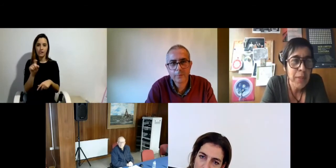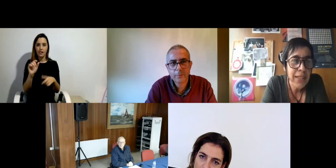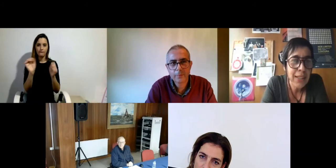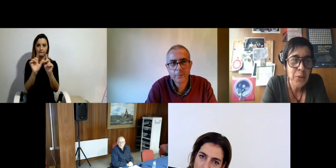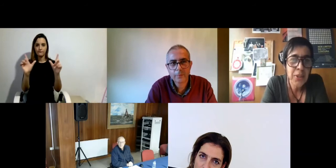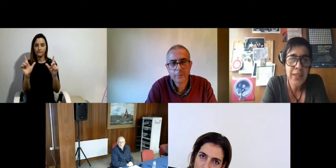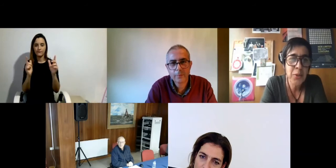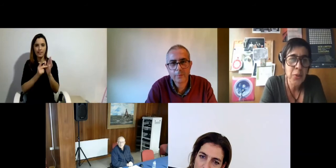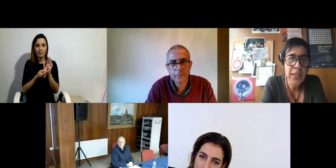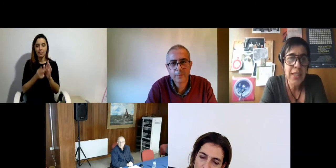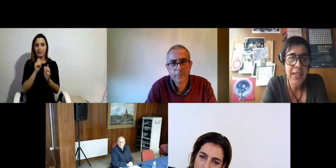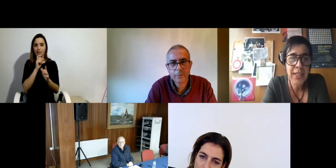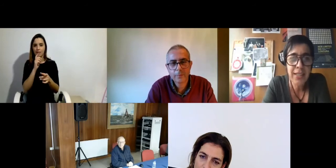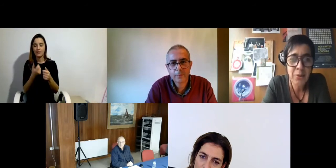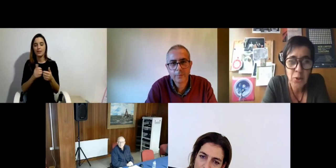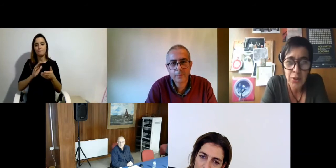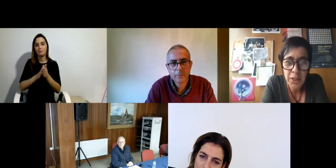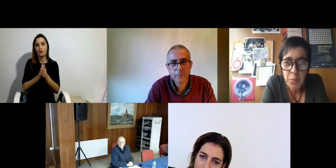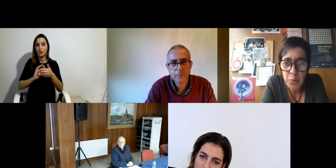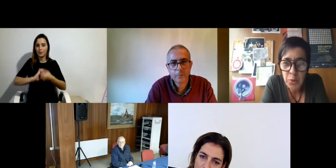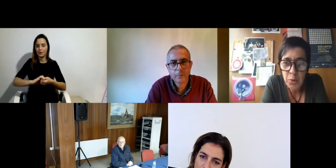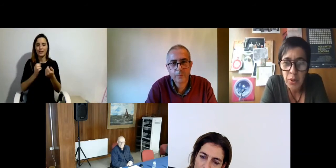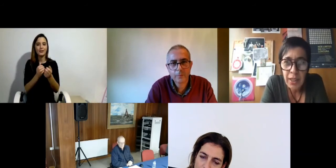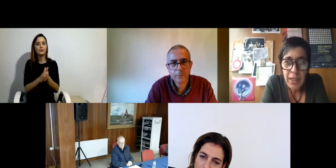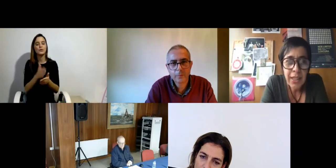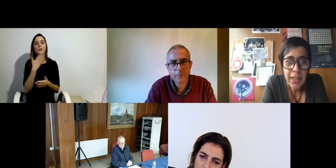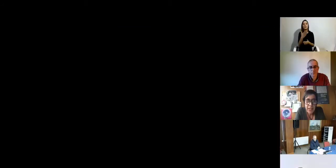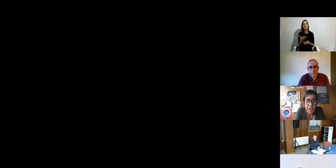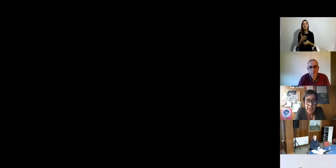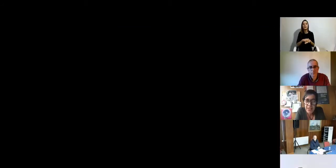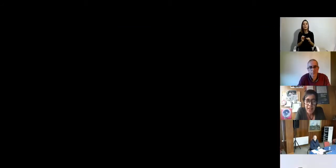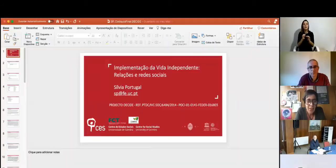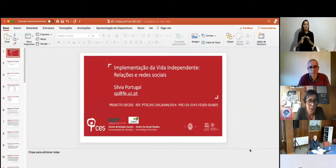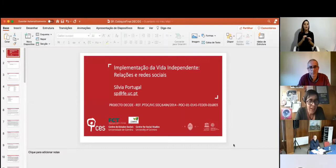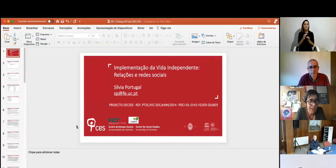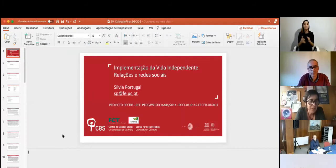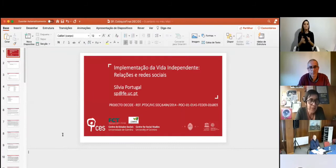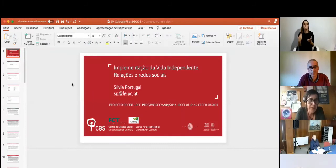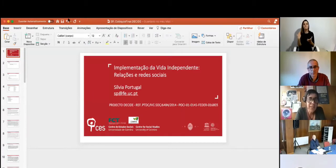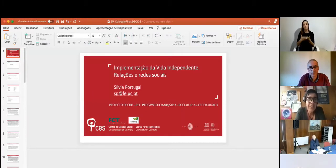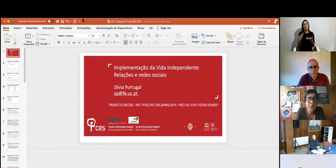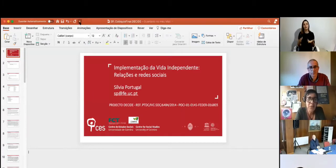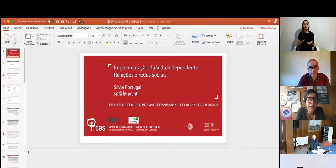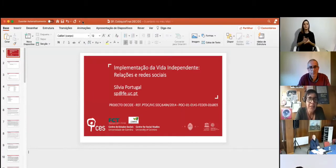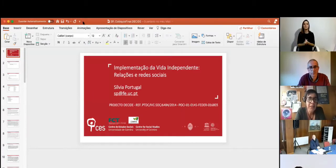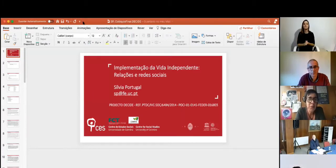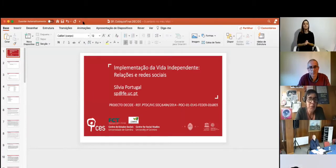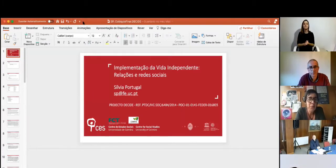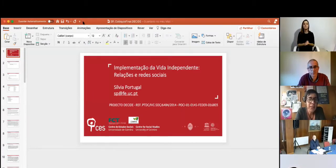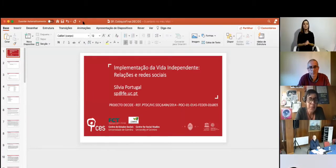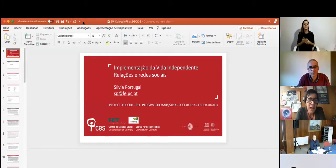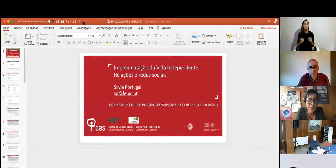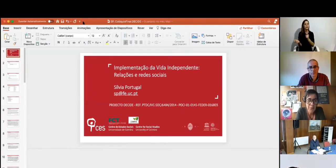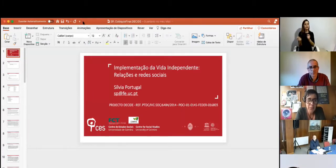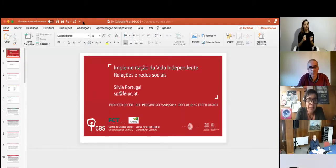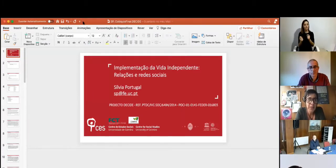cumprimentar todos e todas. Agradecer os contributos até agora. Foi um debate muito